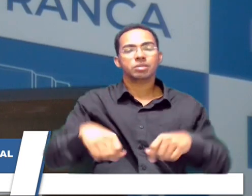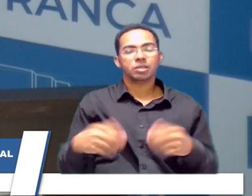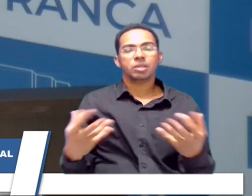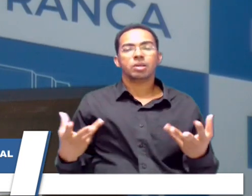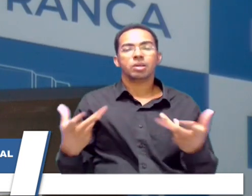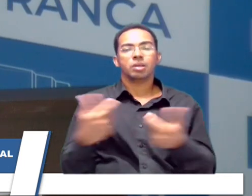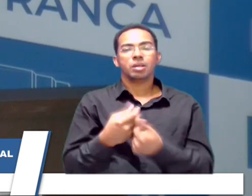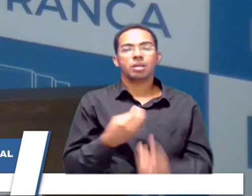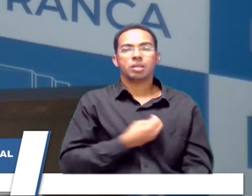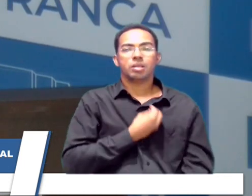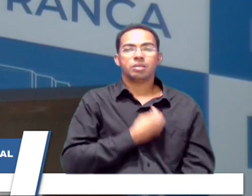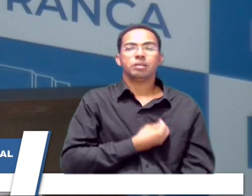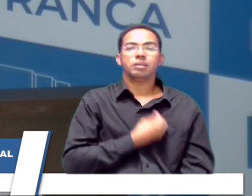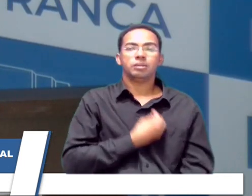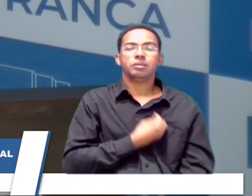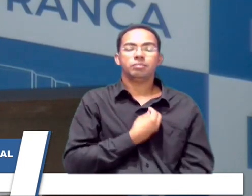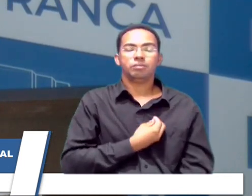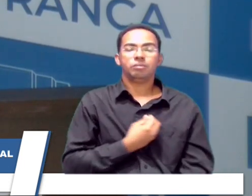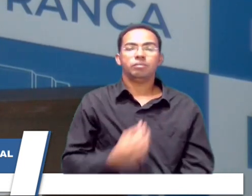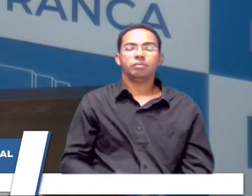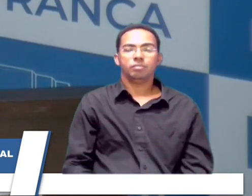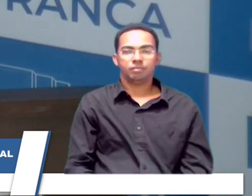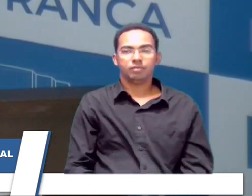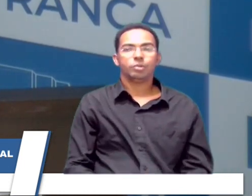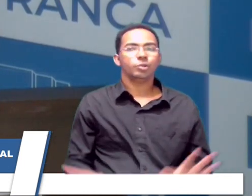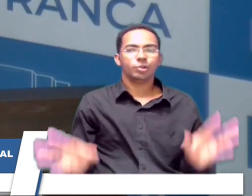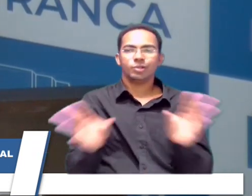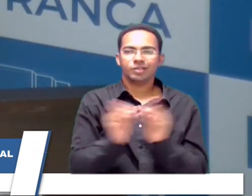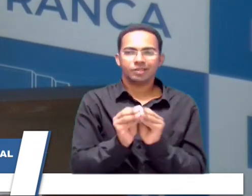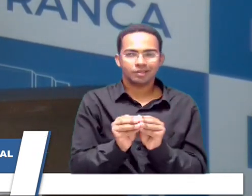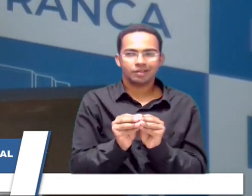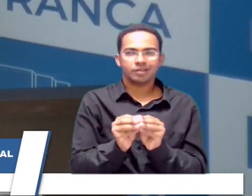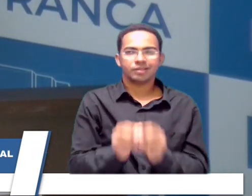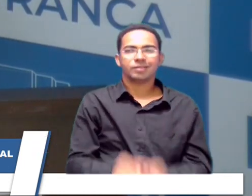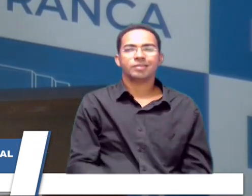vida. E é isso.